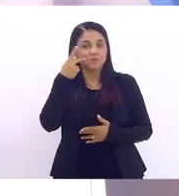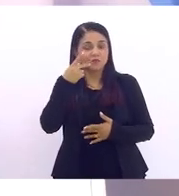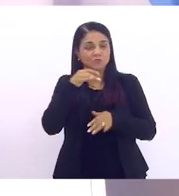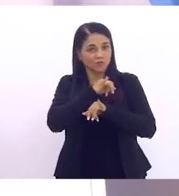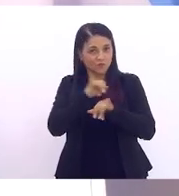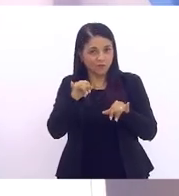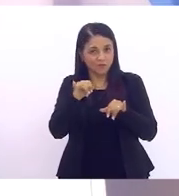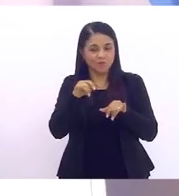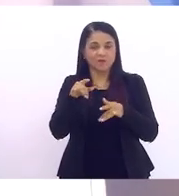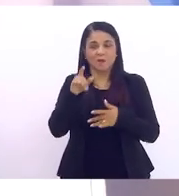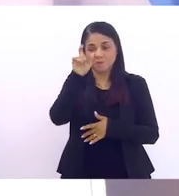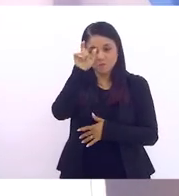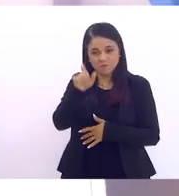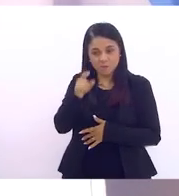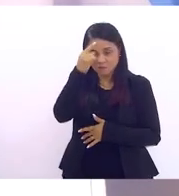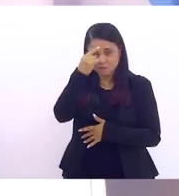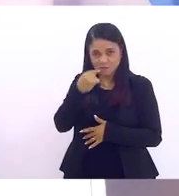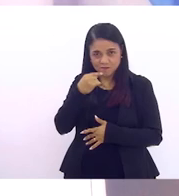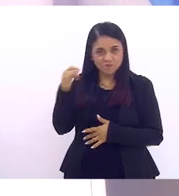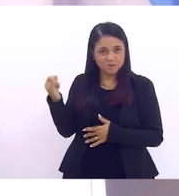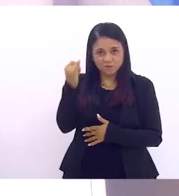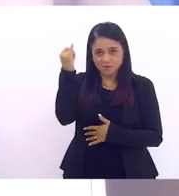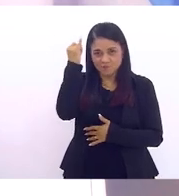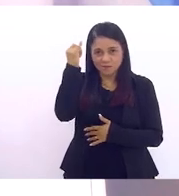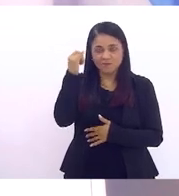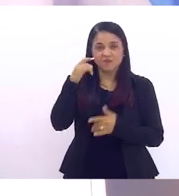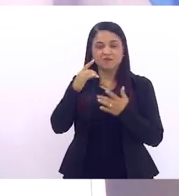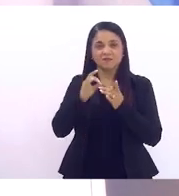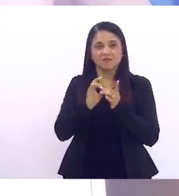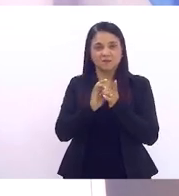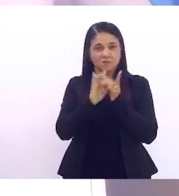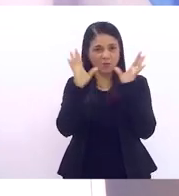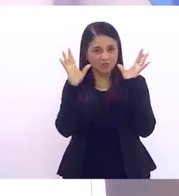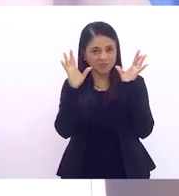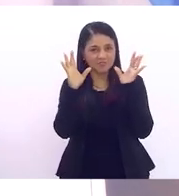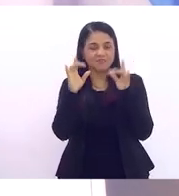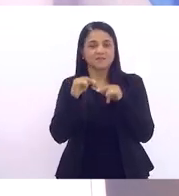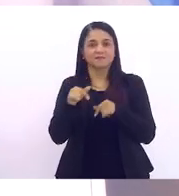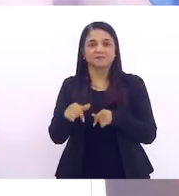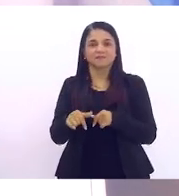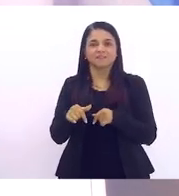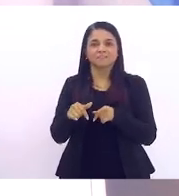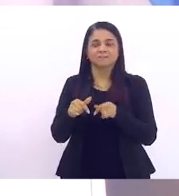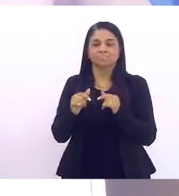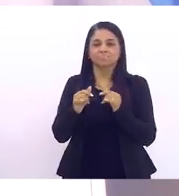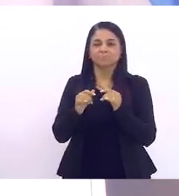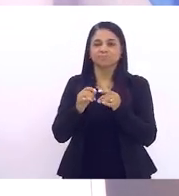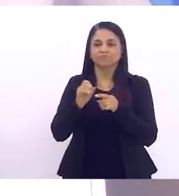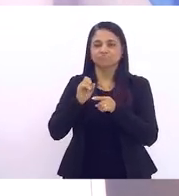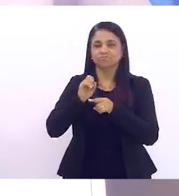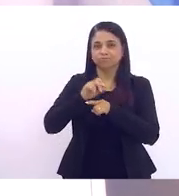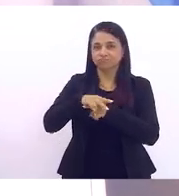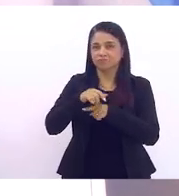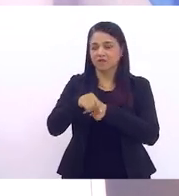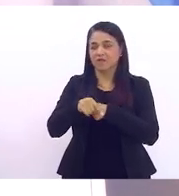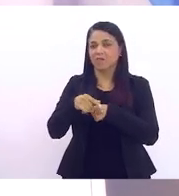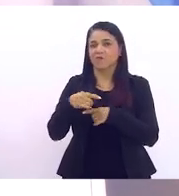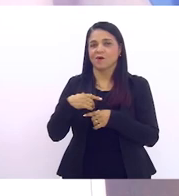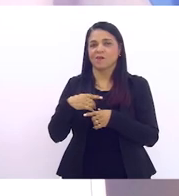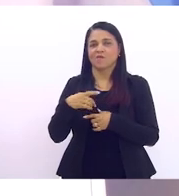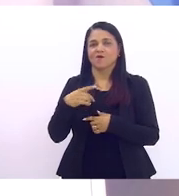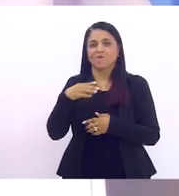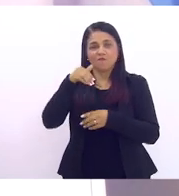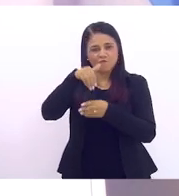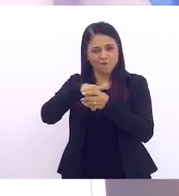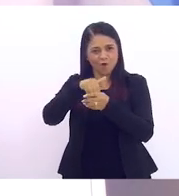que a figura mais importante né da Democracia eh que chega ao cargo através do voto tá o cargo para